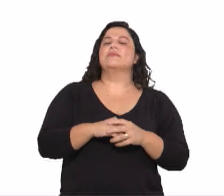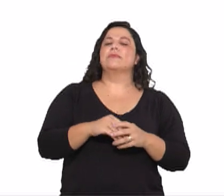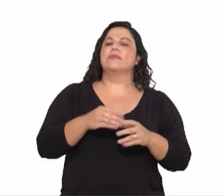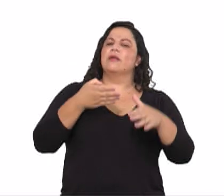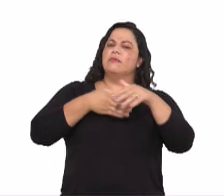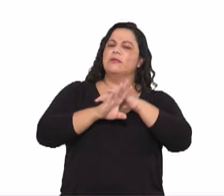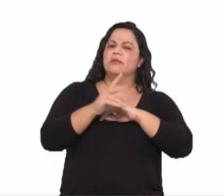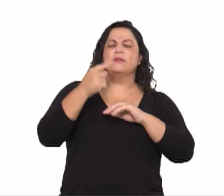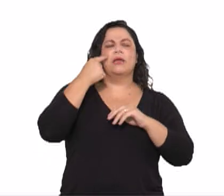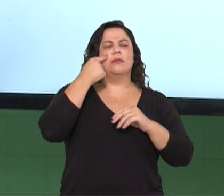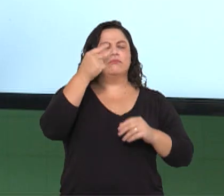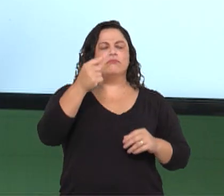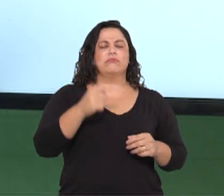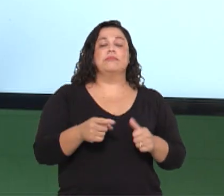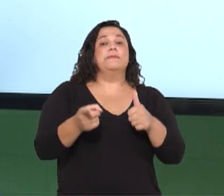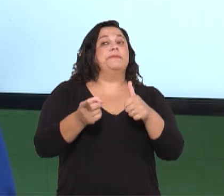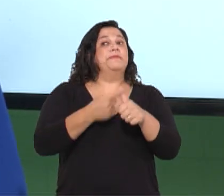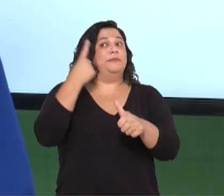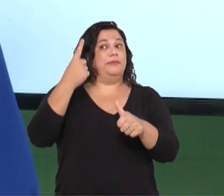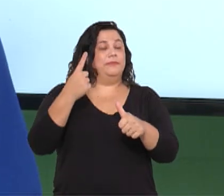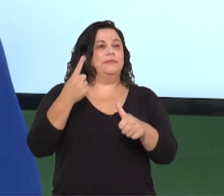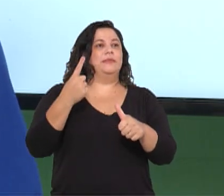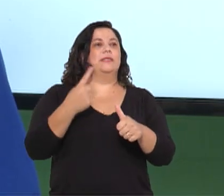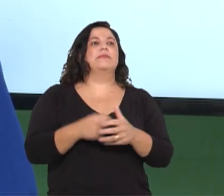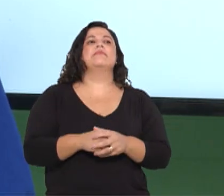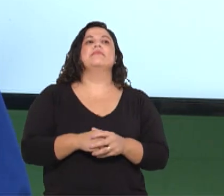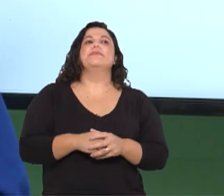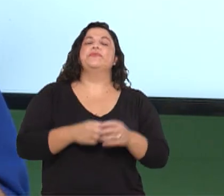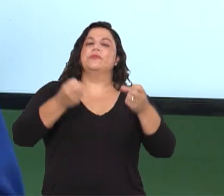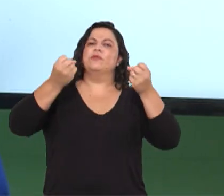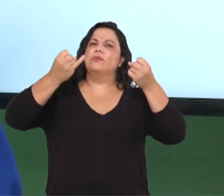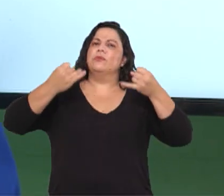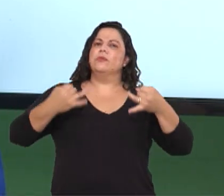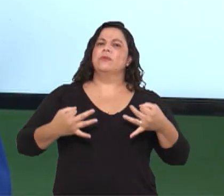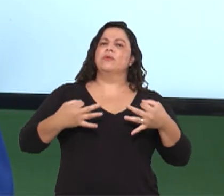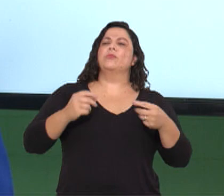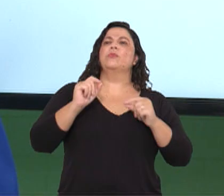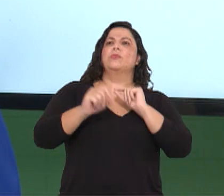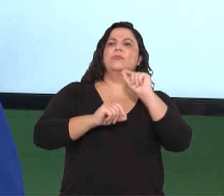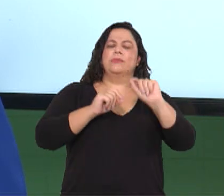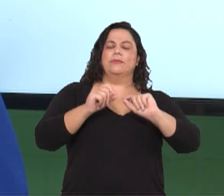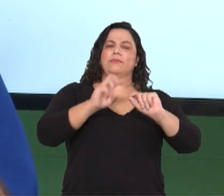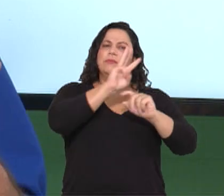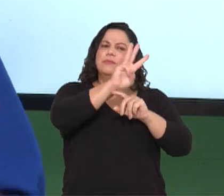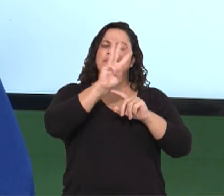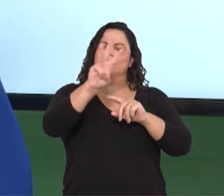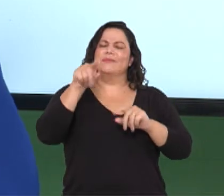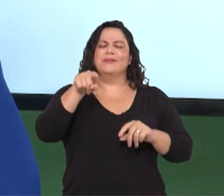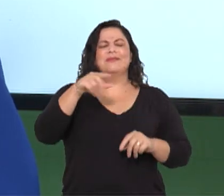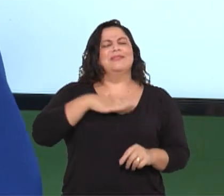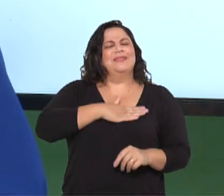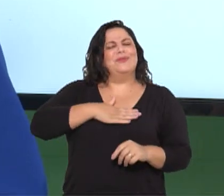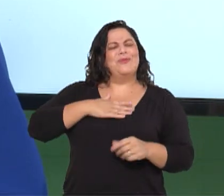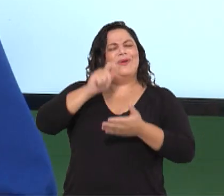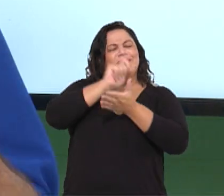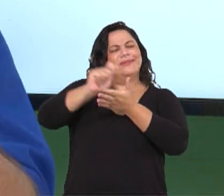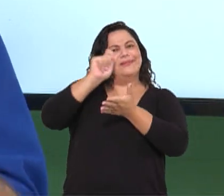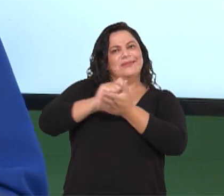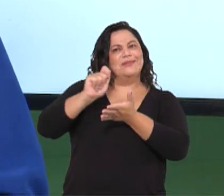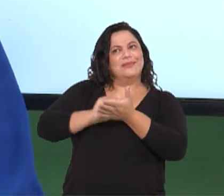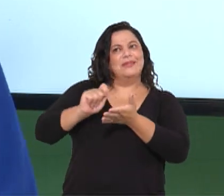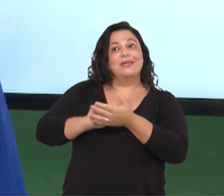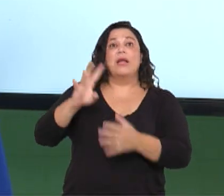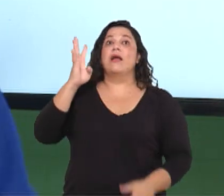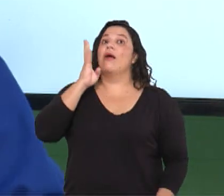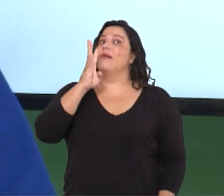Portaldaliteratura.com. Primeiro, vou falar desse portaldaliteratura.com porque se você é uma daquelas pessoas que gostam de escrever poema, olha